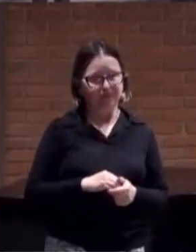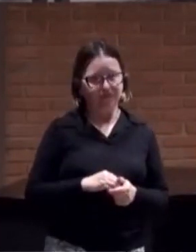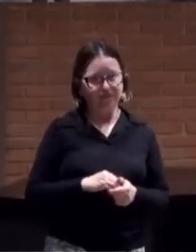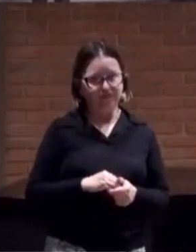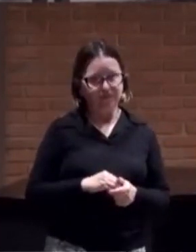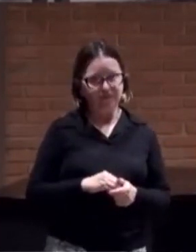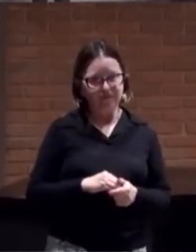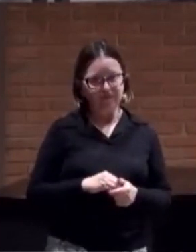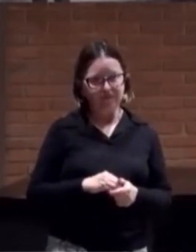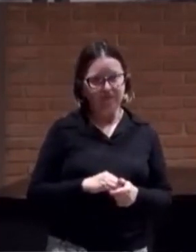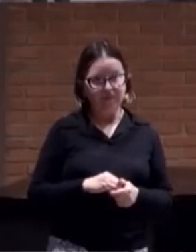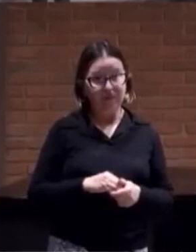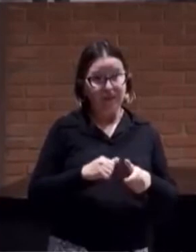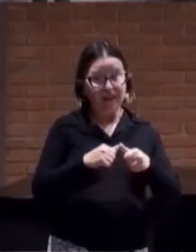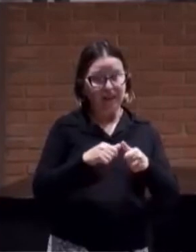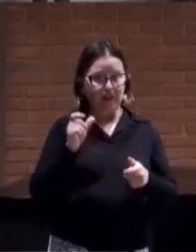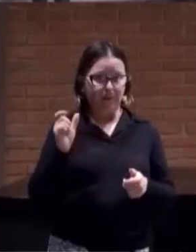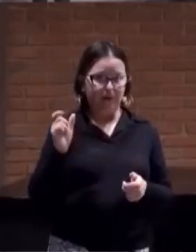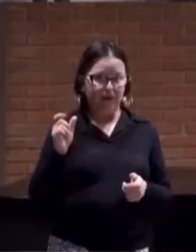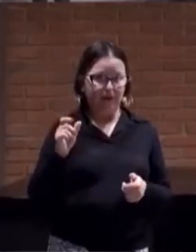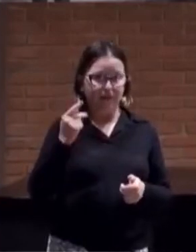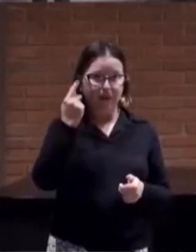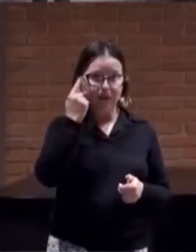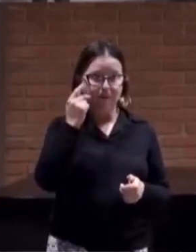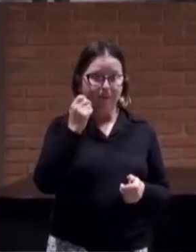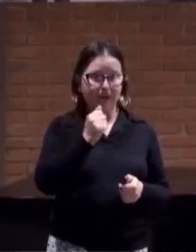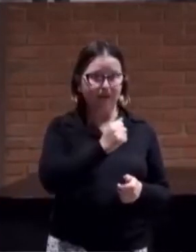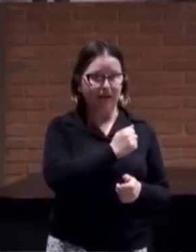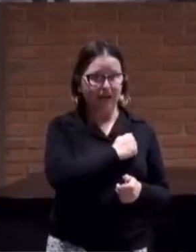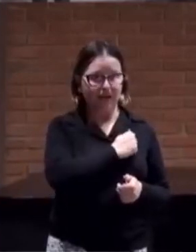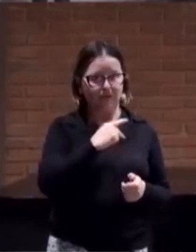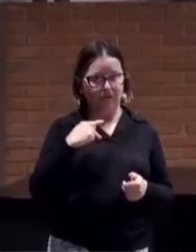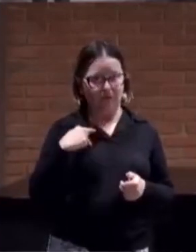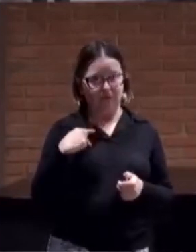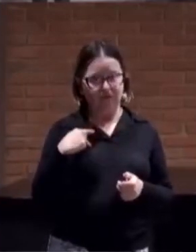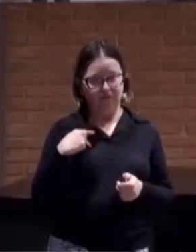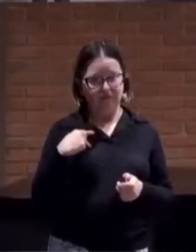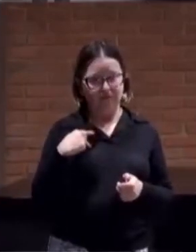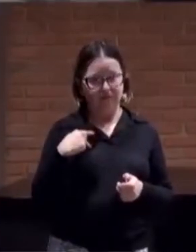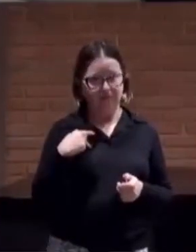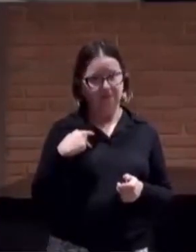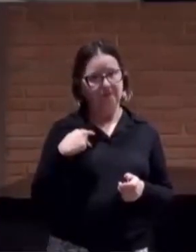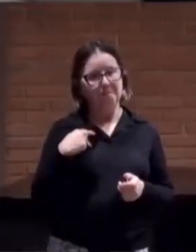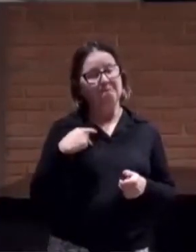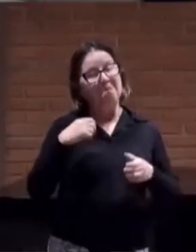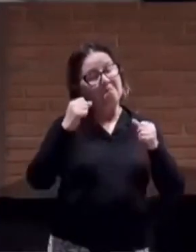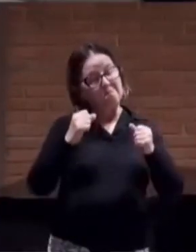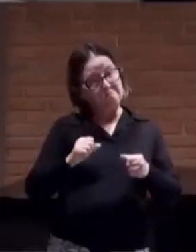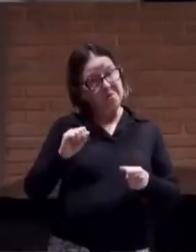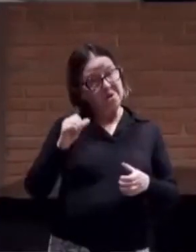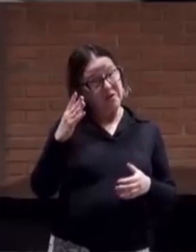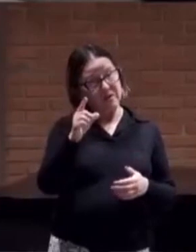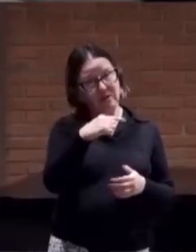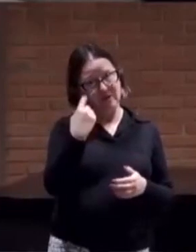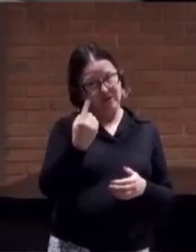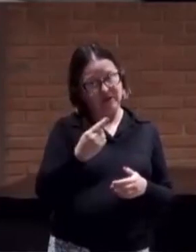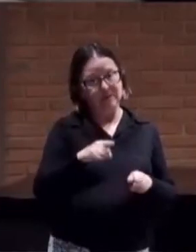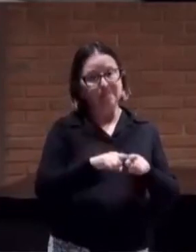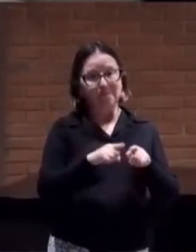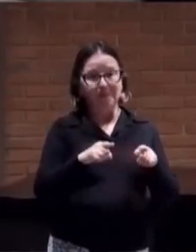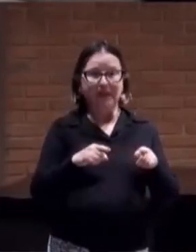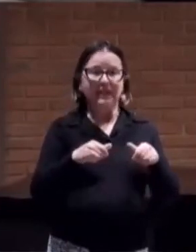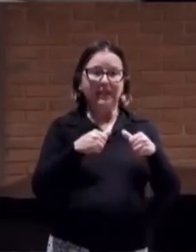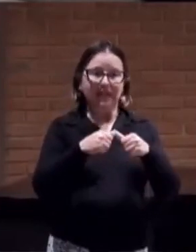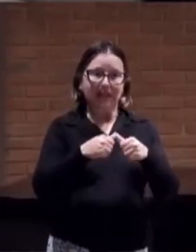é especialmente para os apóstolos. Pode acontecer conosco, mas esta era especialmente para